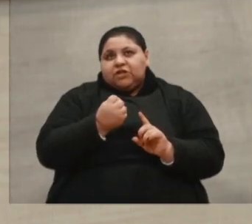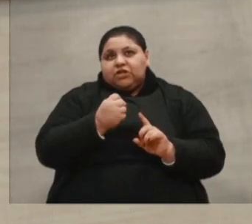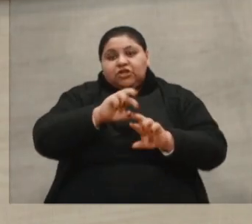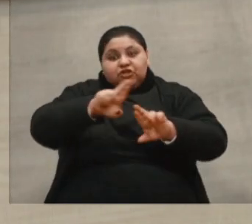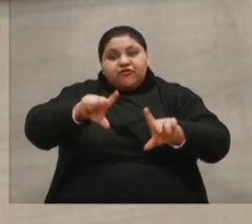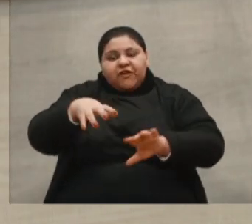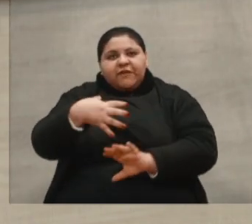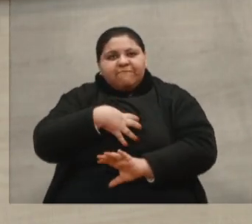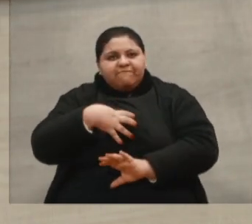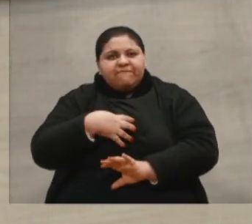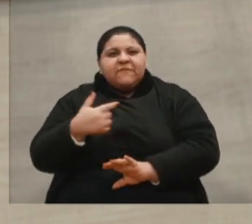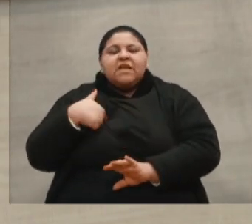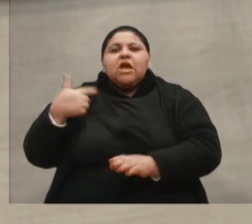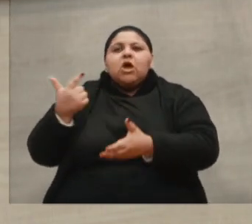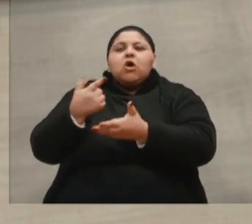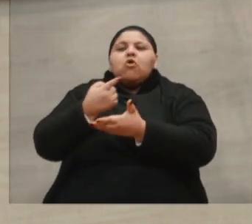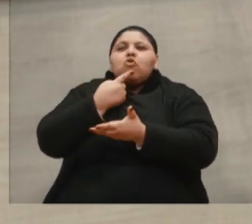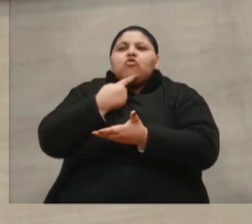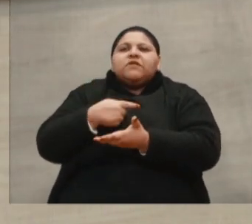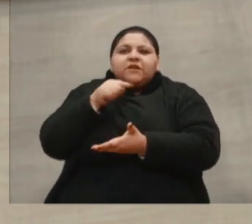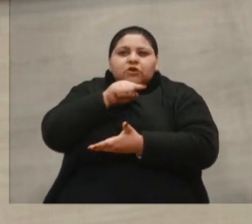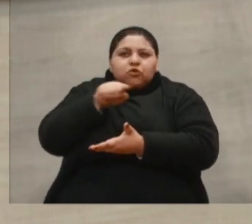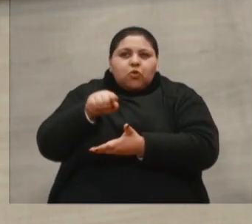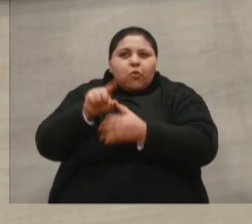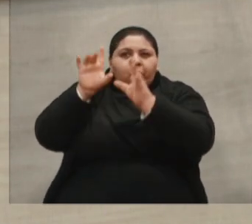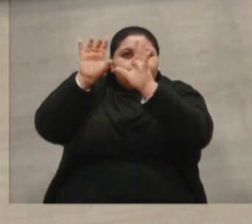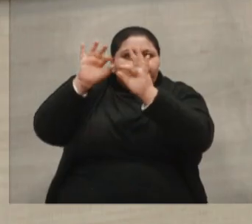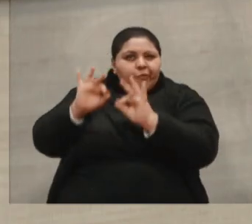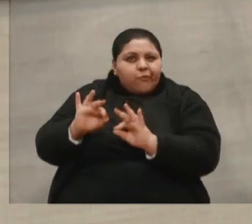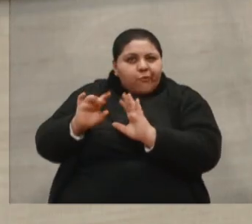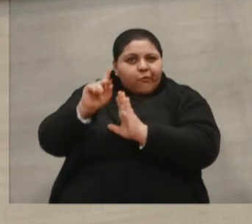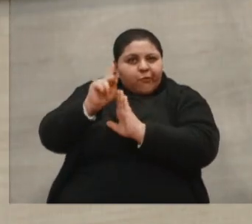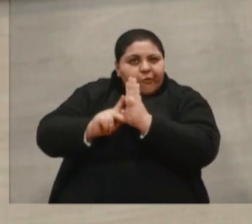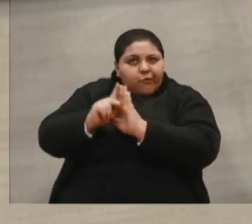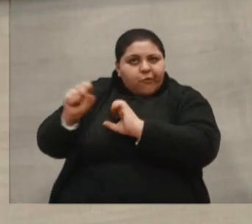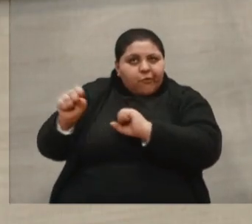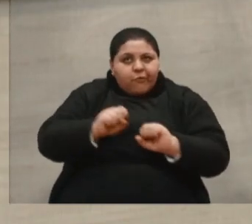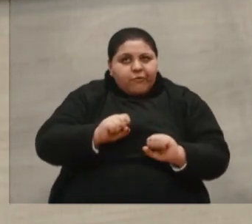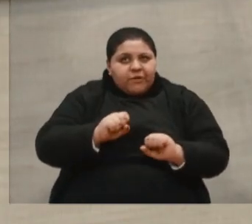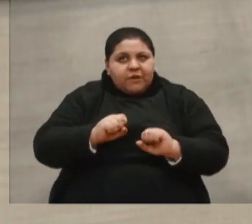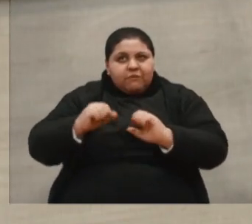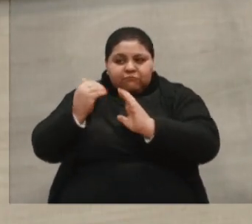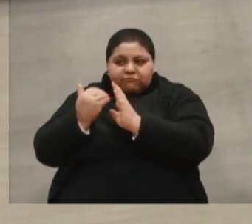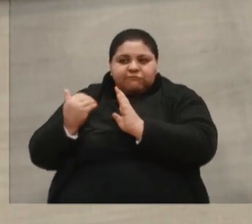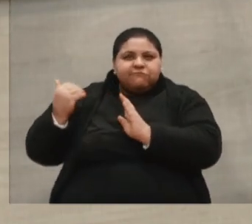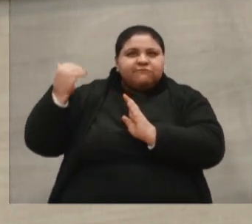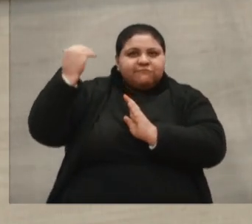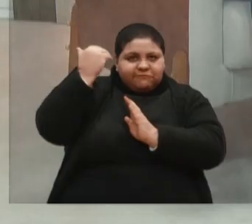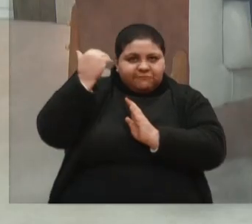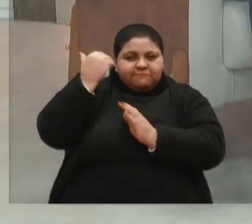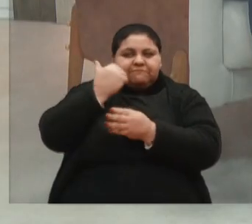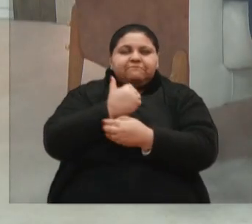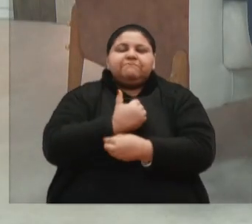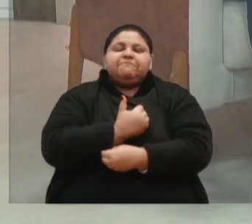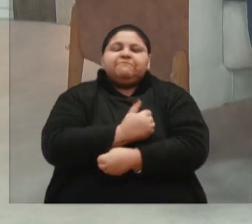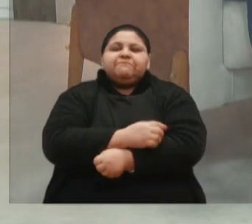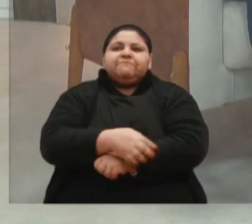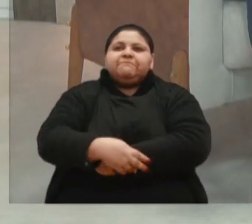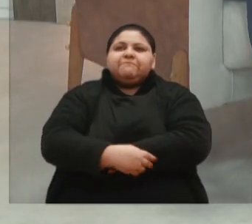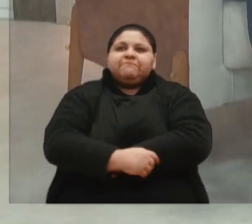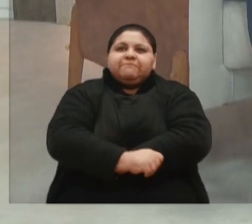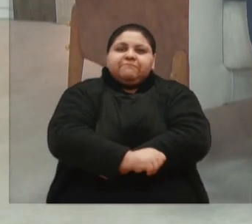de diversas maneiras. Eu gostaria que tu começasses, então, detalhando o projeto Poderosas e Grandiosas.